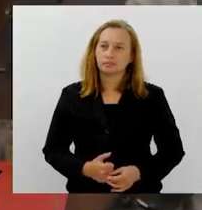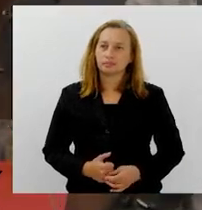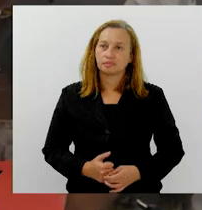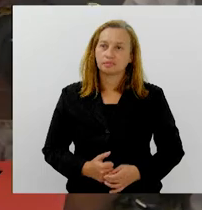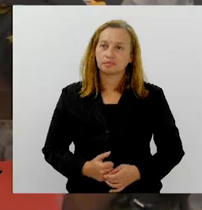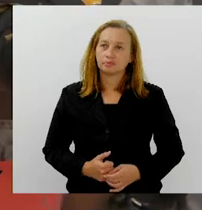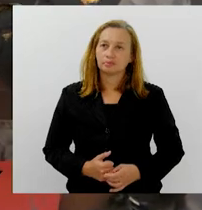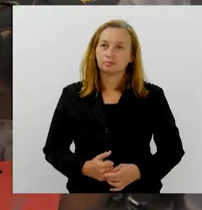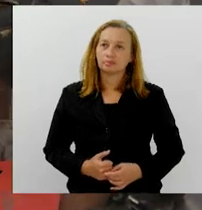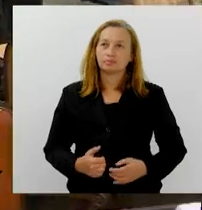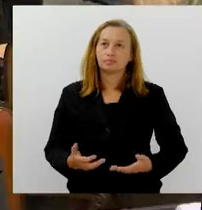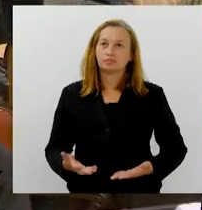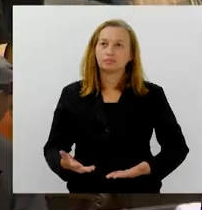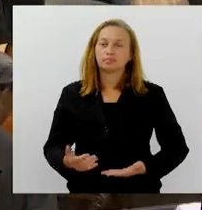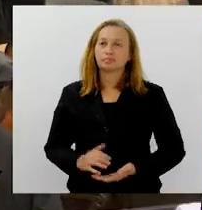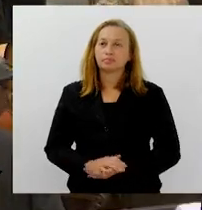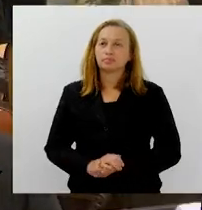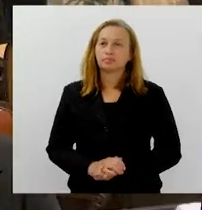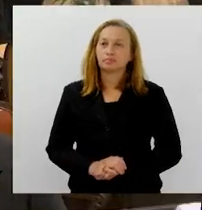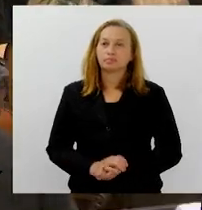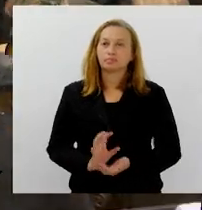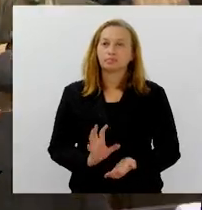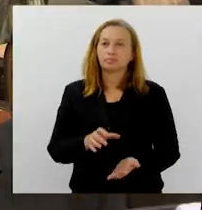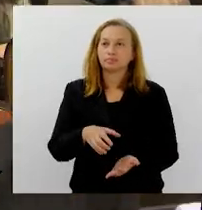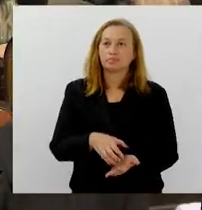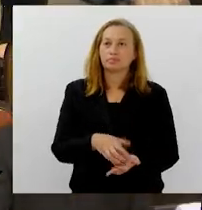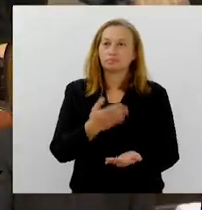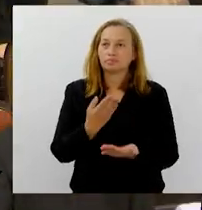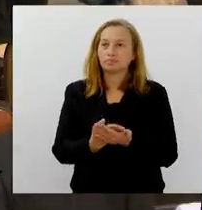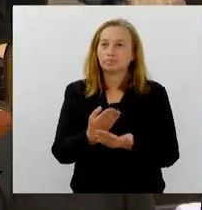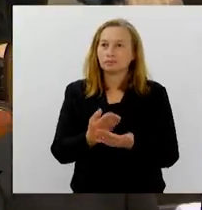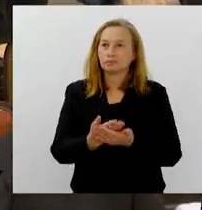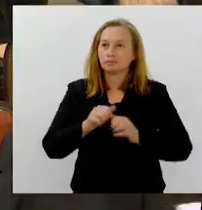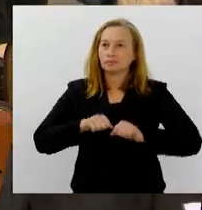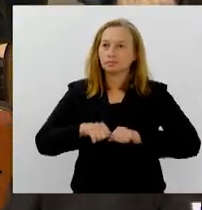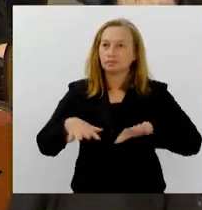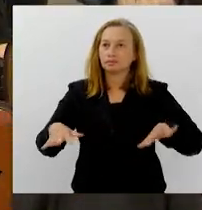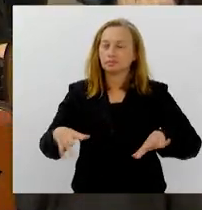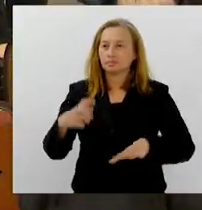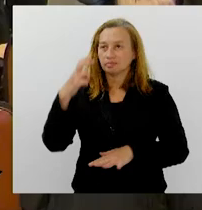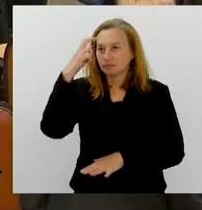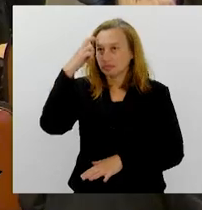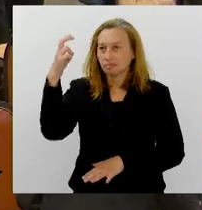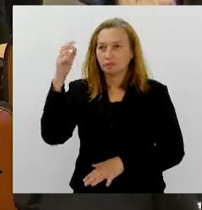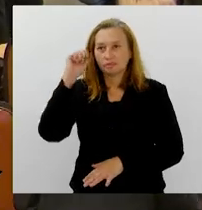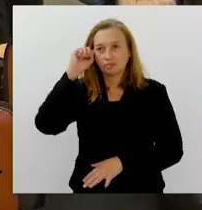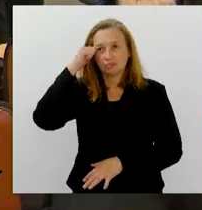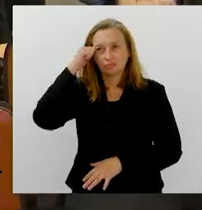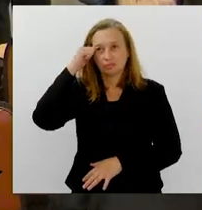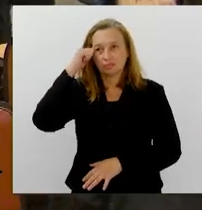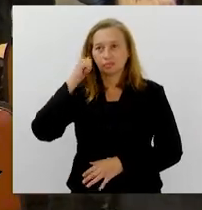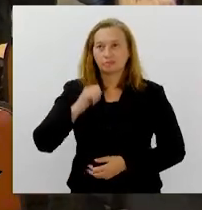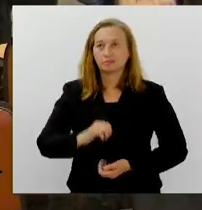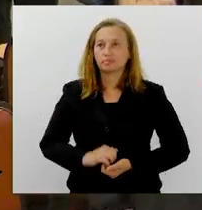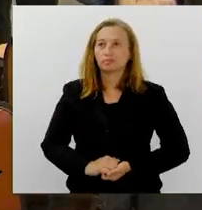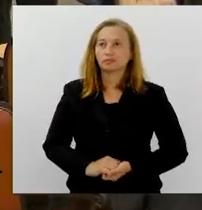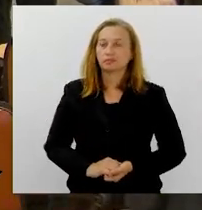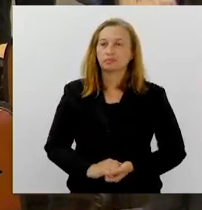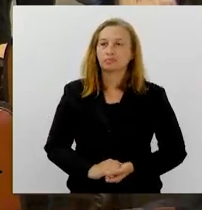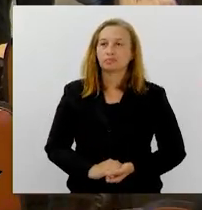Próximo agraciado, Centro de Estudos e Divulgação das Culturas Negras, SEDCUM.